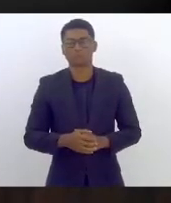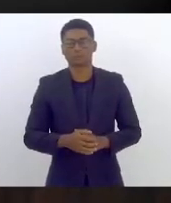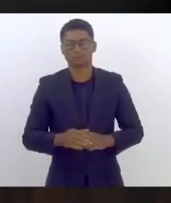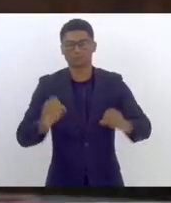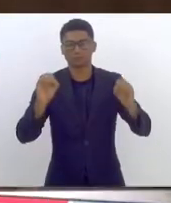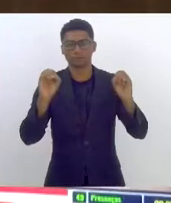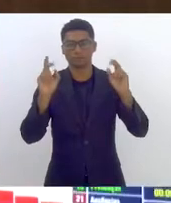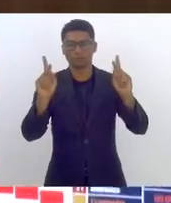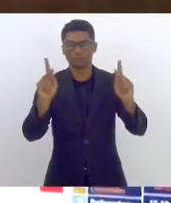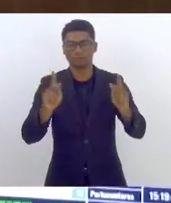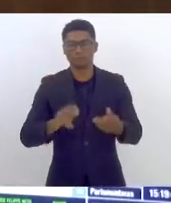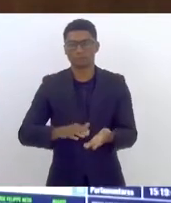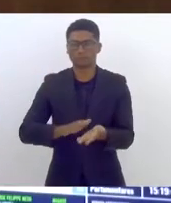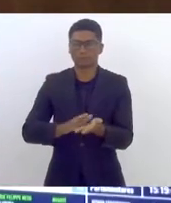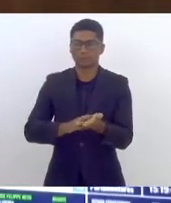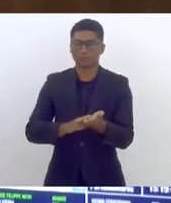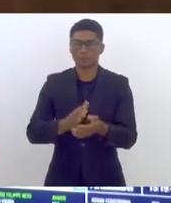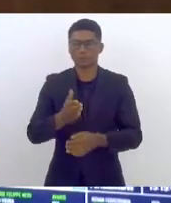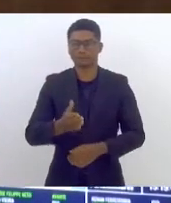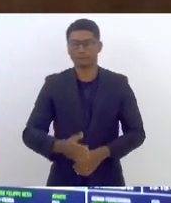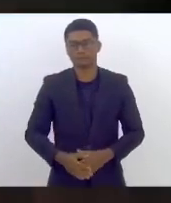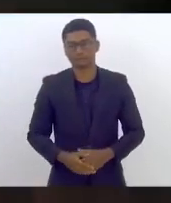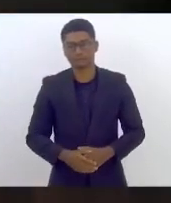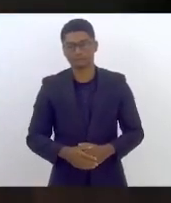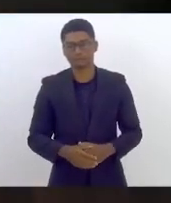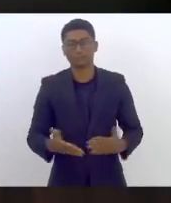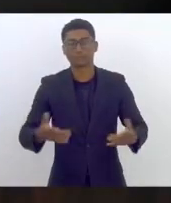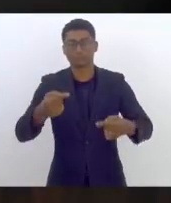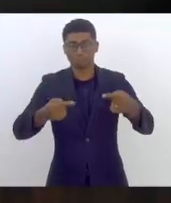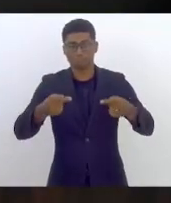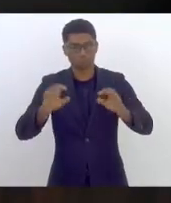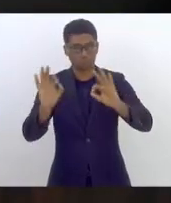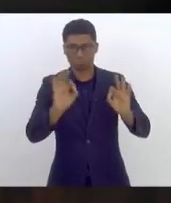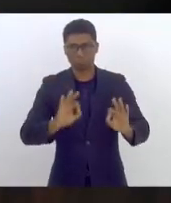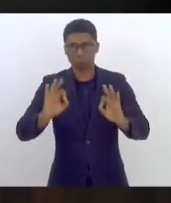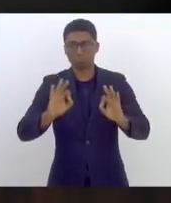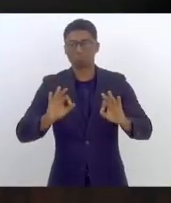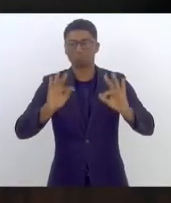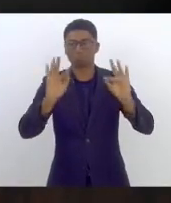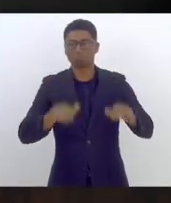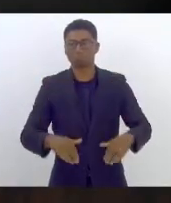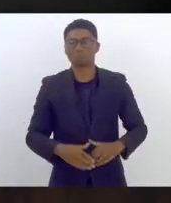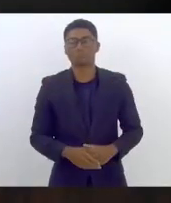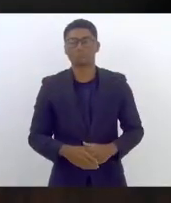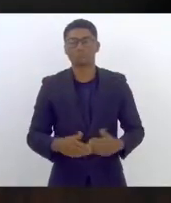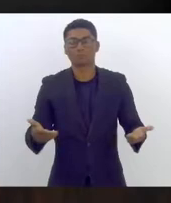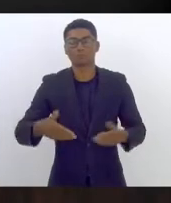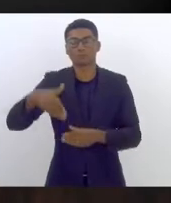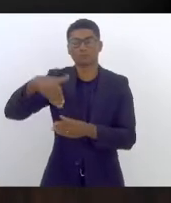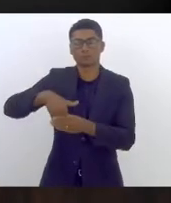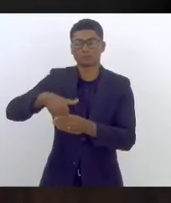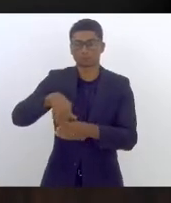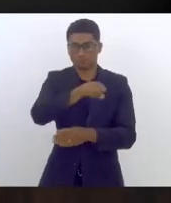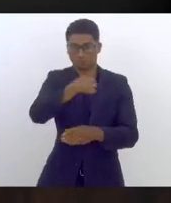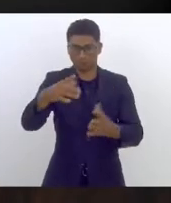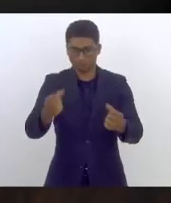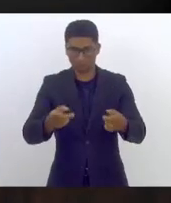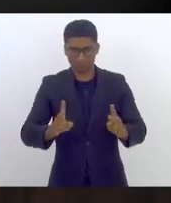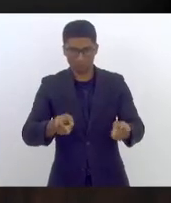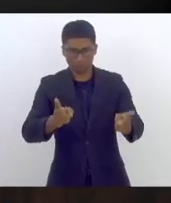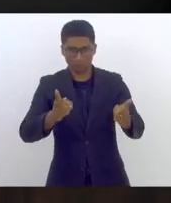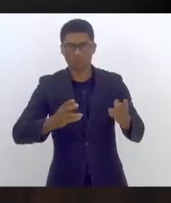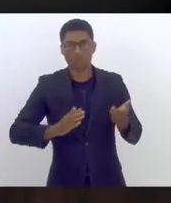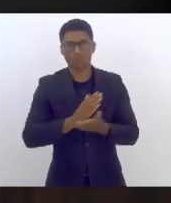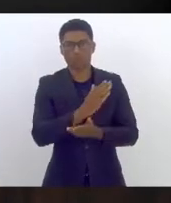OK parabéns então em discussão em votação seus que aprovam